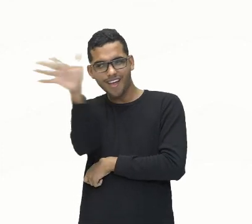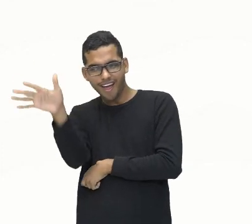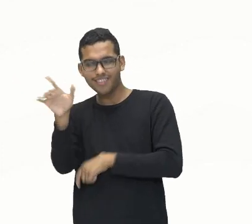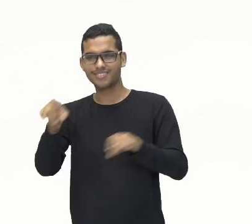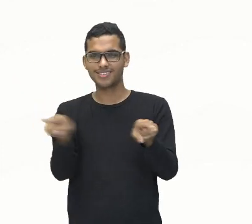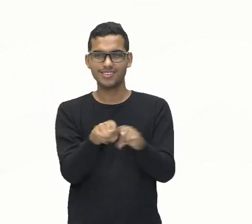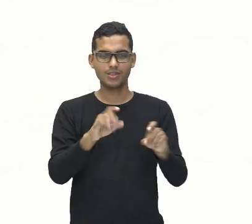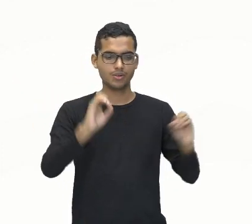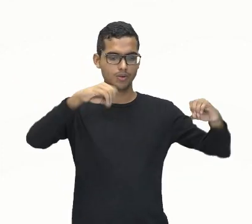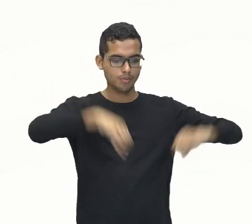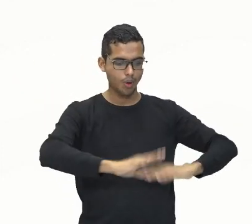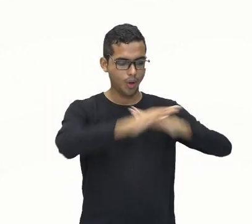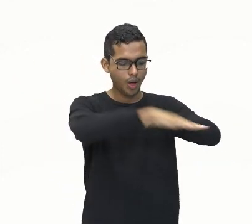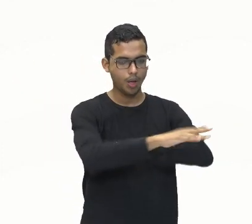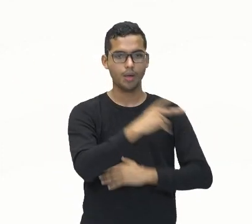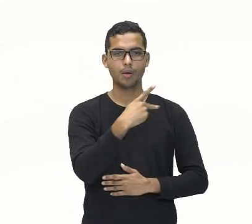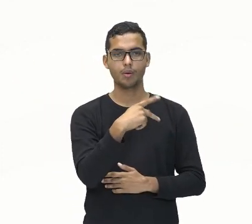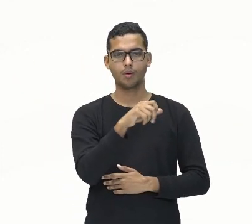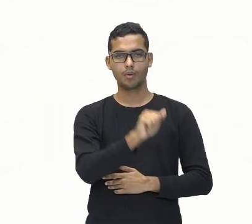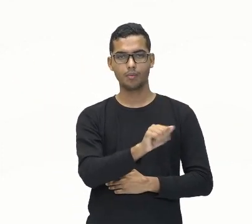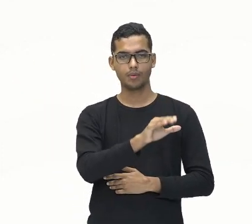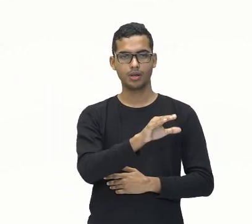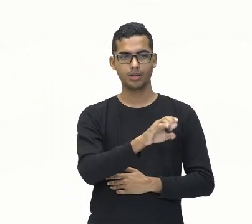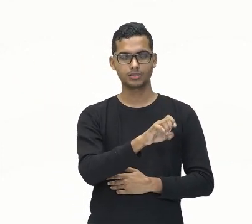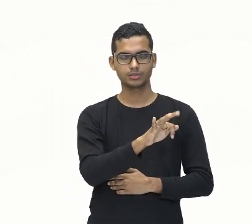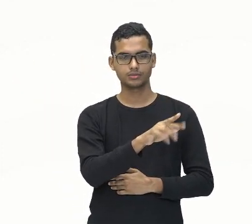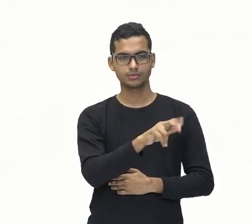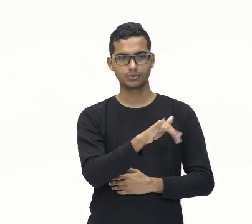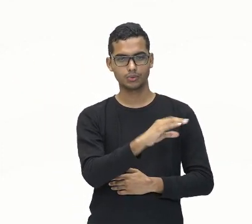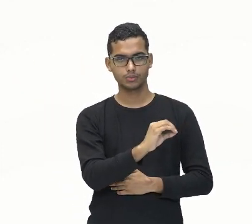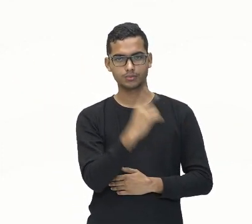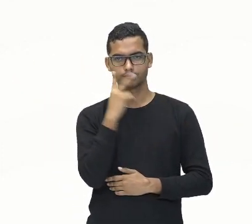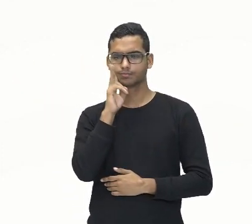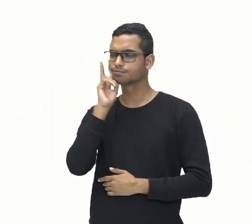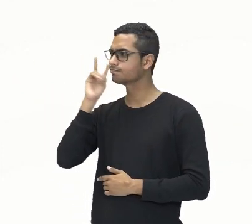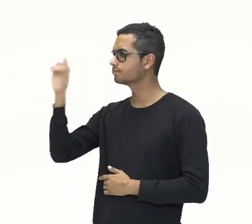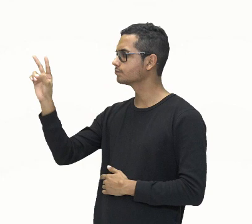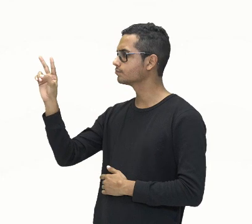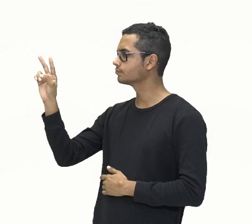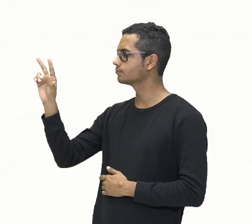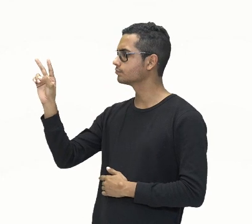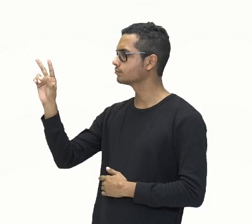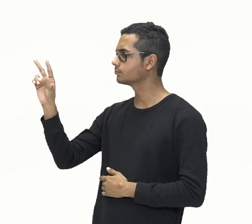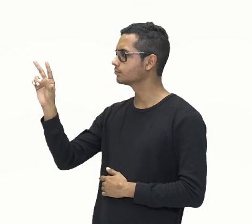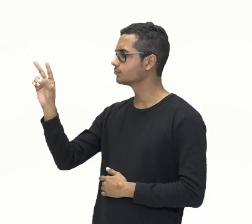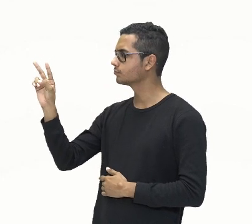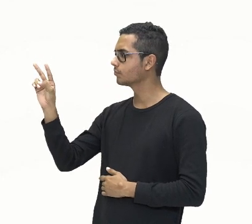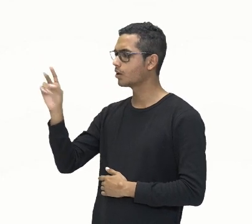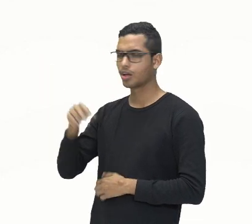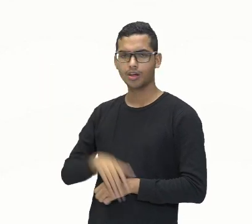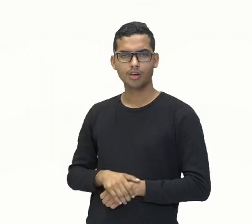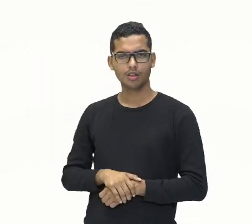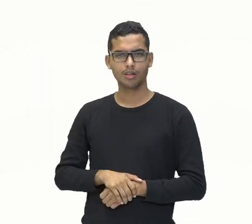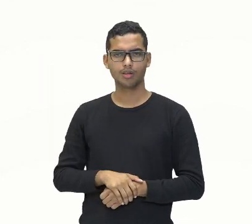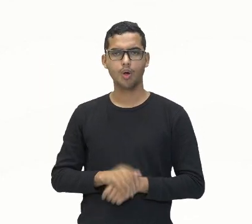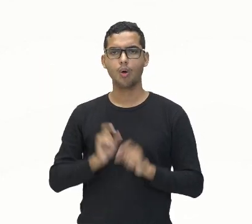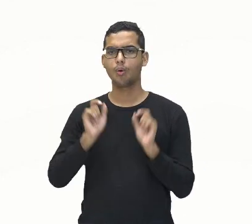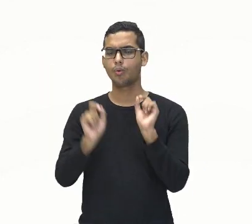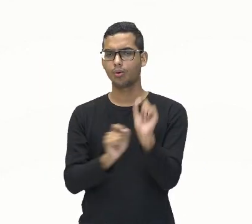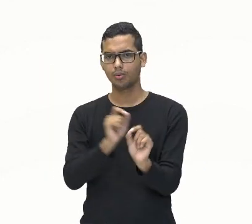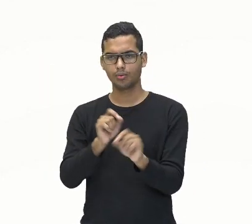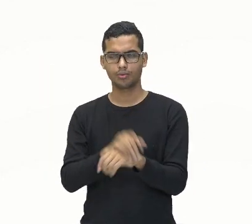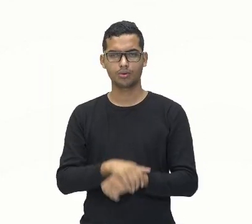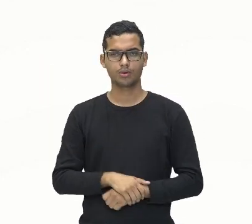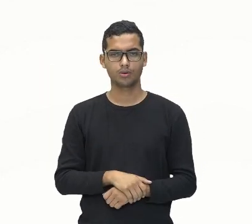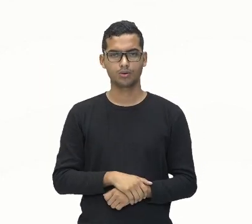só, está reconhecendo esse mapa aqui, né? Você está vendo que ele não está